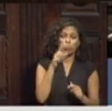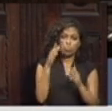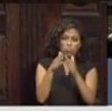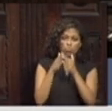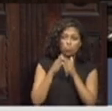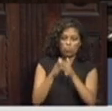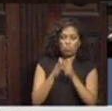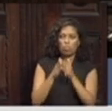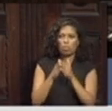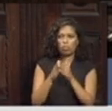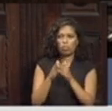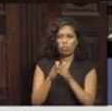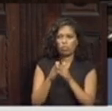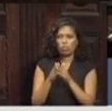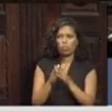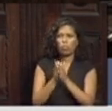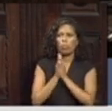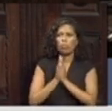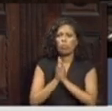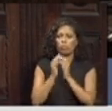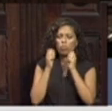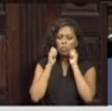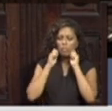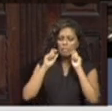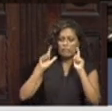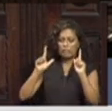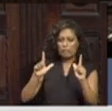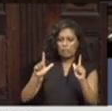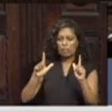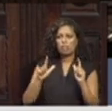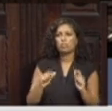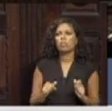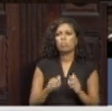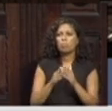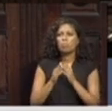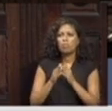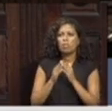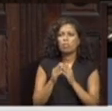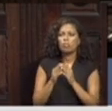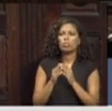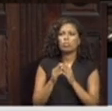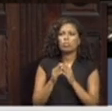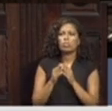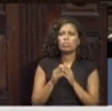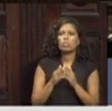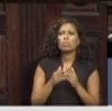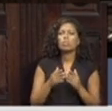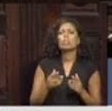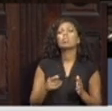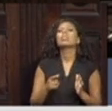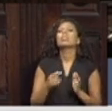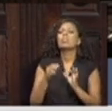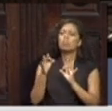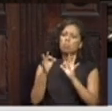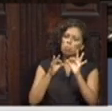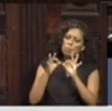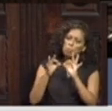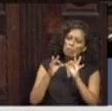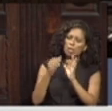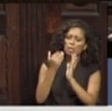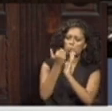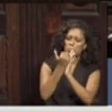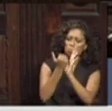trabalham, criam filhos, vão à escola, vão ao posto de saúde, enfim, uma segurança mínima para